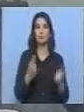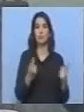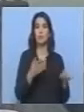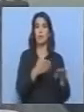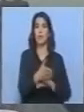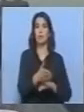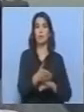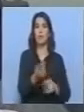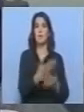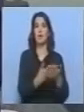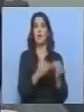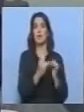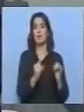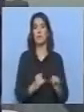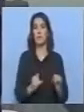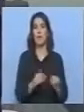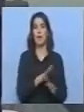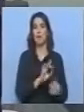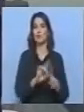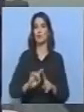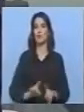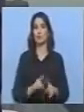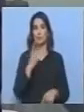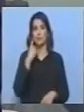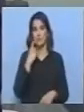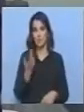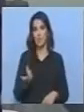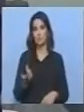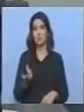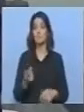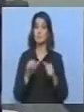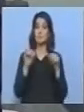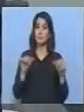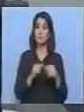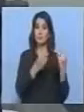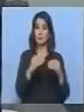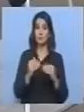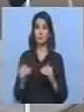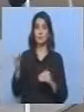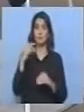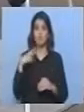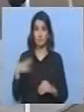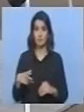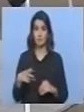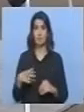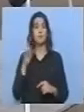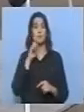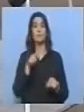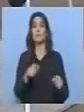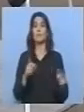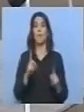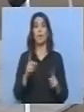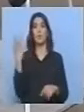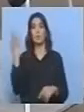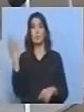mercado internacional nas mais diversas áreas do conhecimento. E, portanto, o sistema de ensino superior português, naquilo que é relevante, que é a